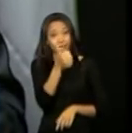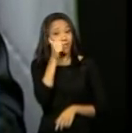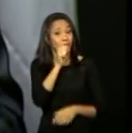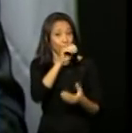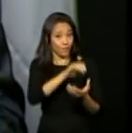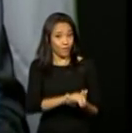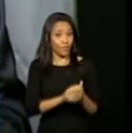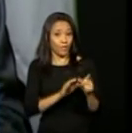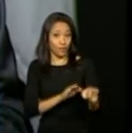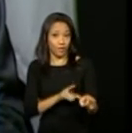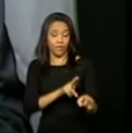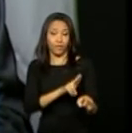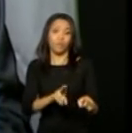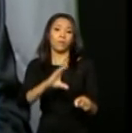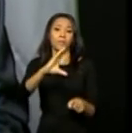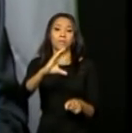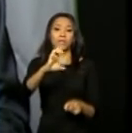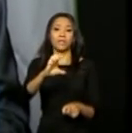Celina.